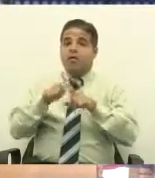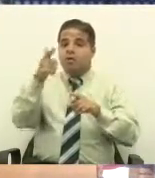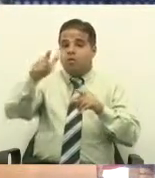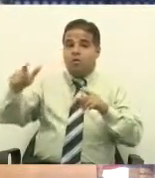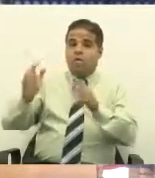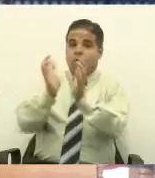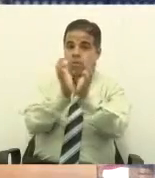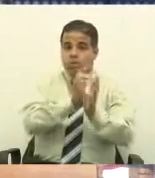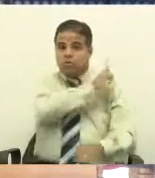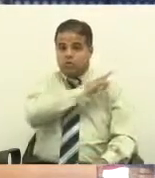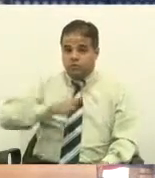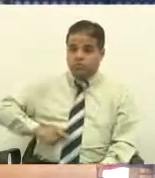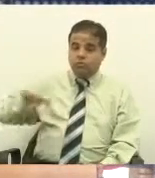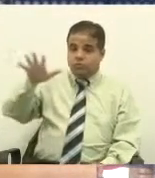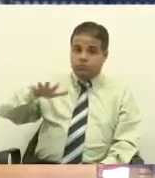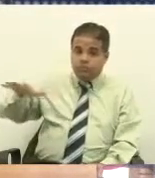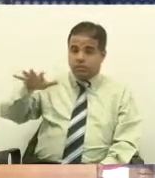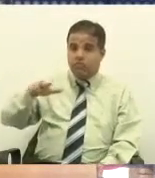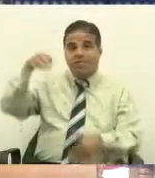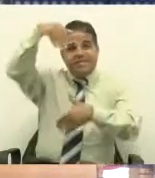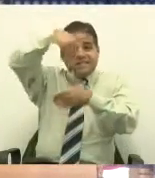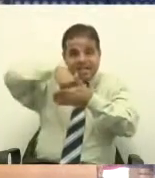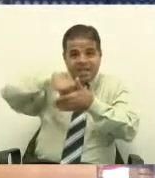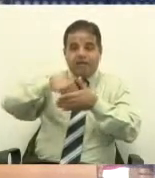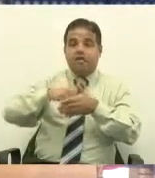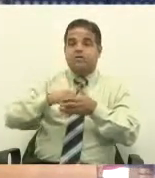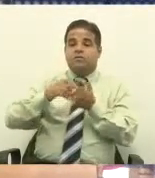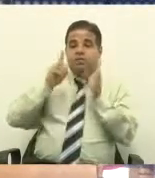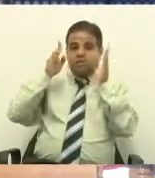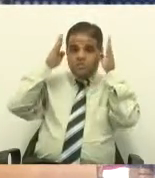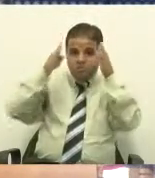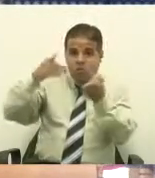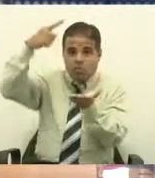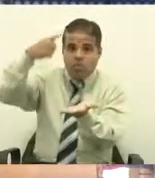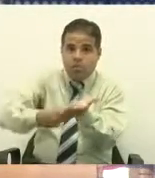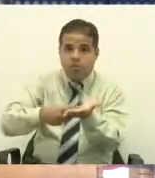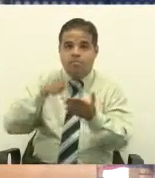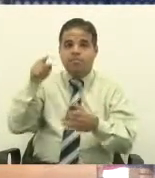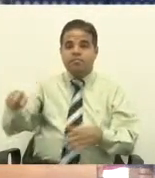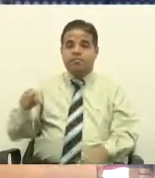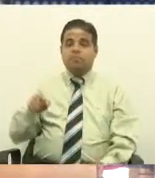composição governo. Dentro desse compromisso, vereador,